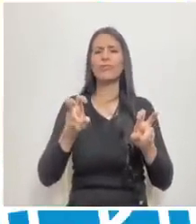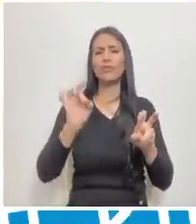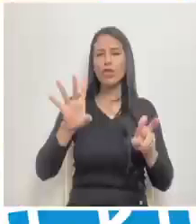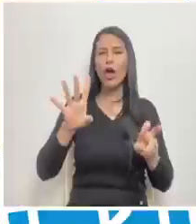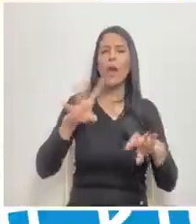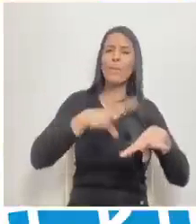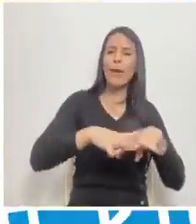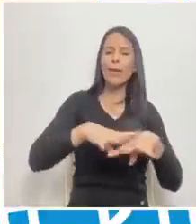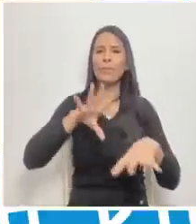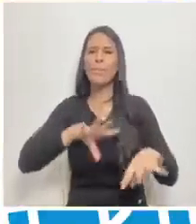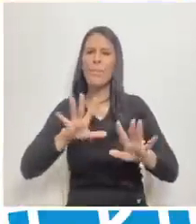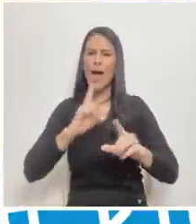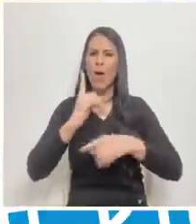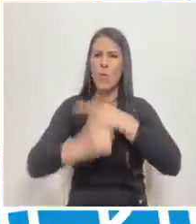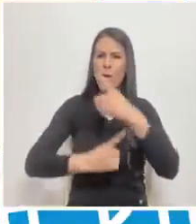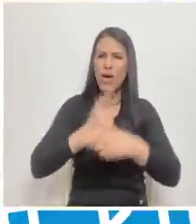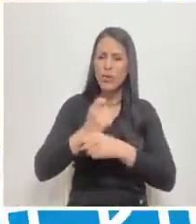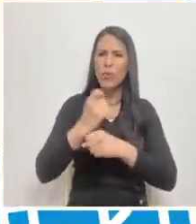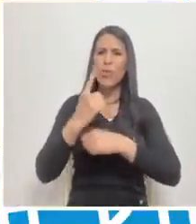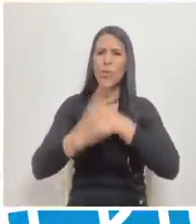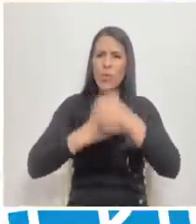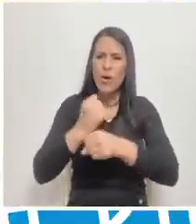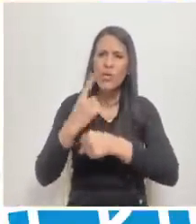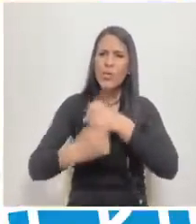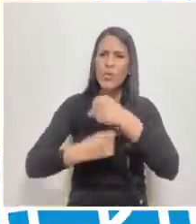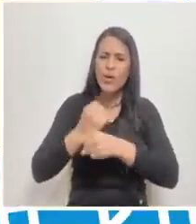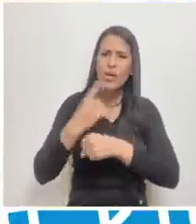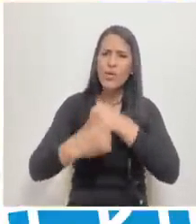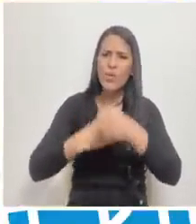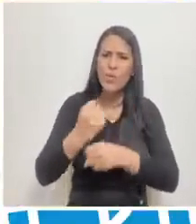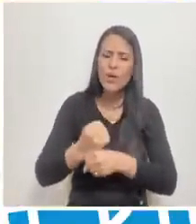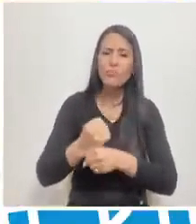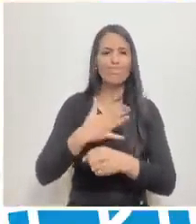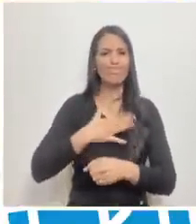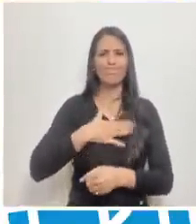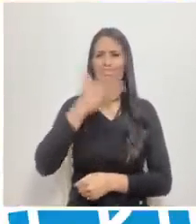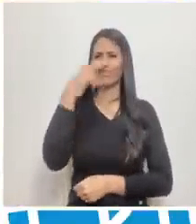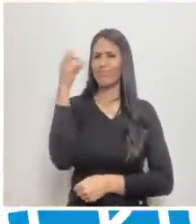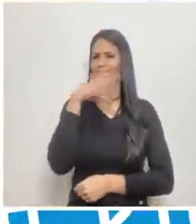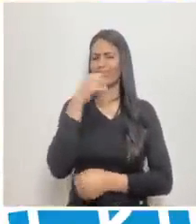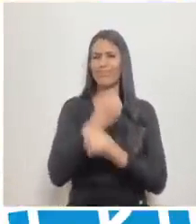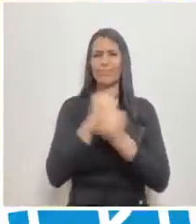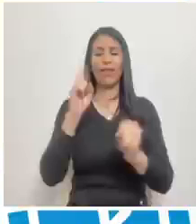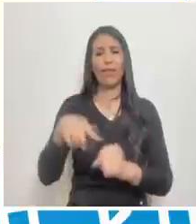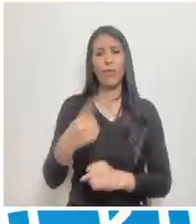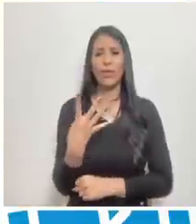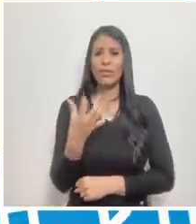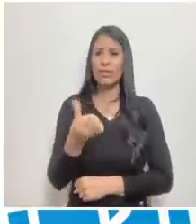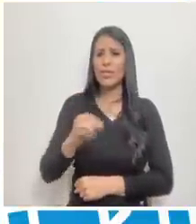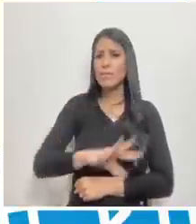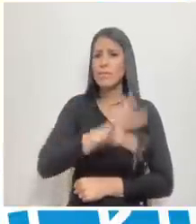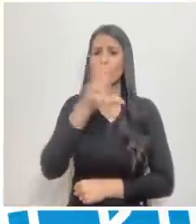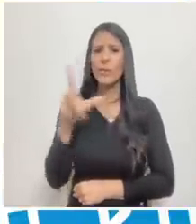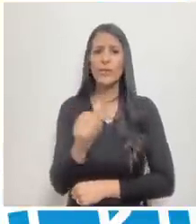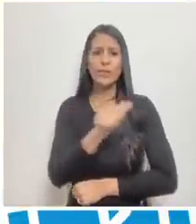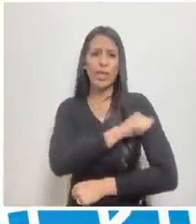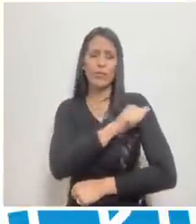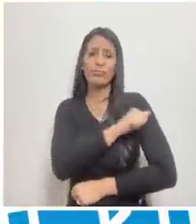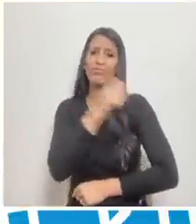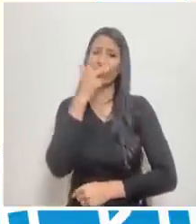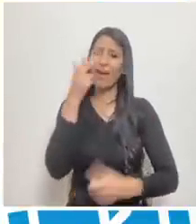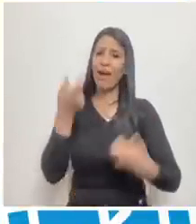um absurdo. São 46 milhões de alunos. Isso, para mim, tem um custo